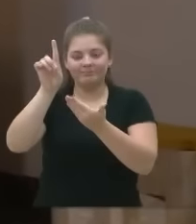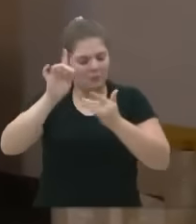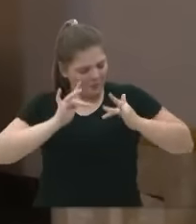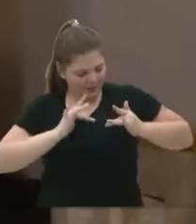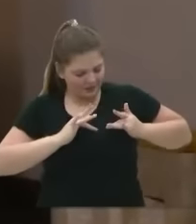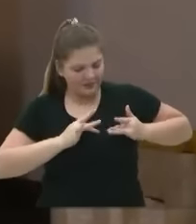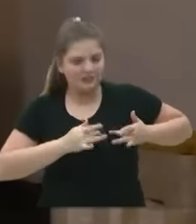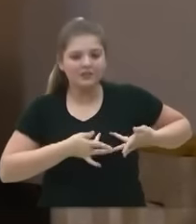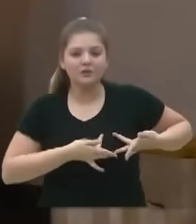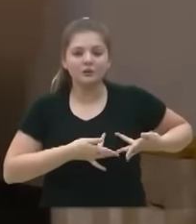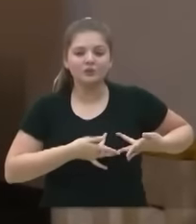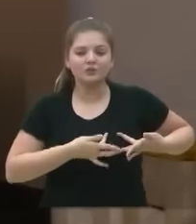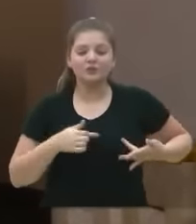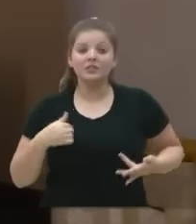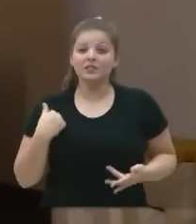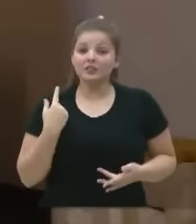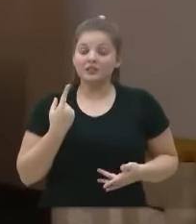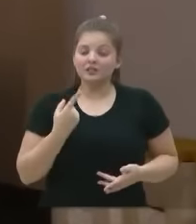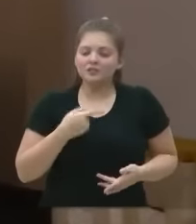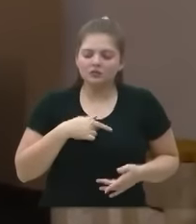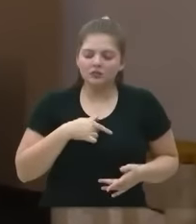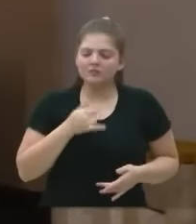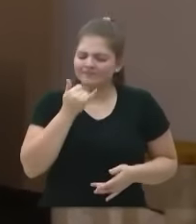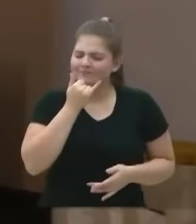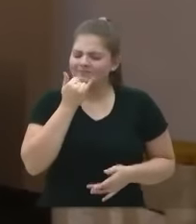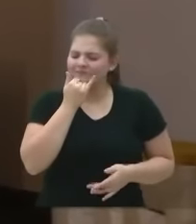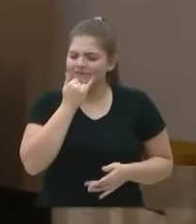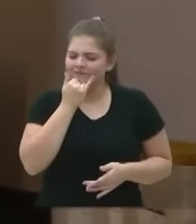cheio de misericórdia e compaixão,